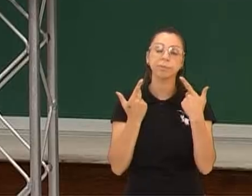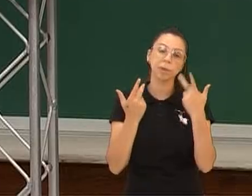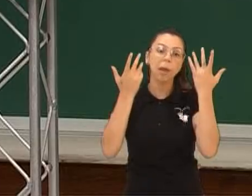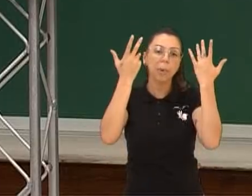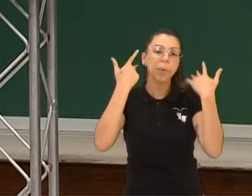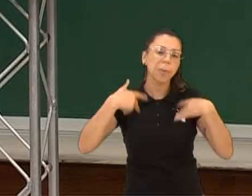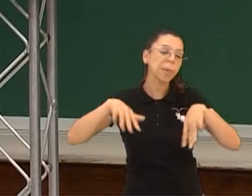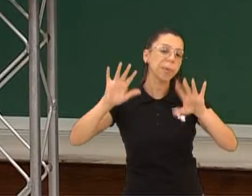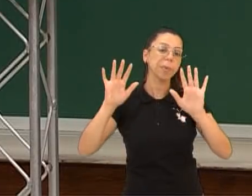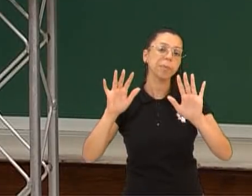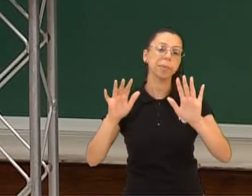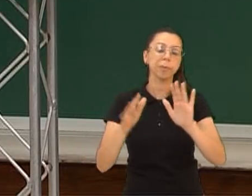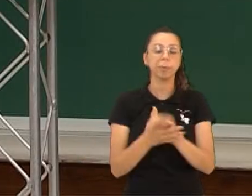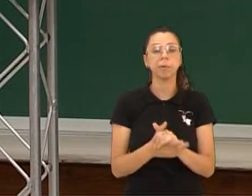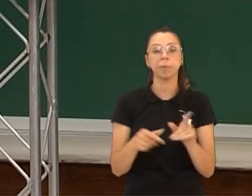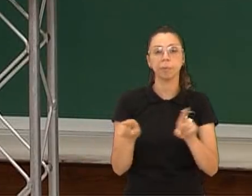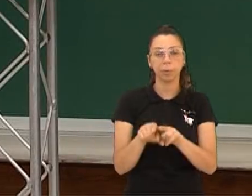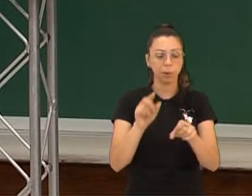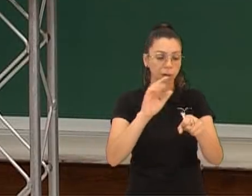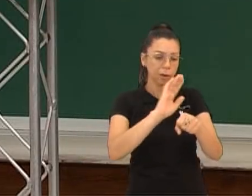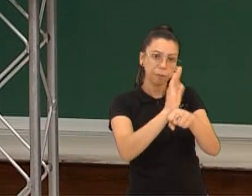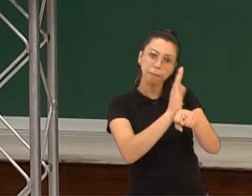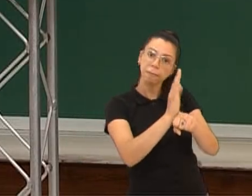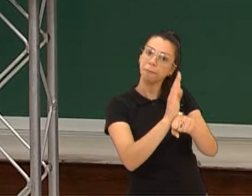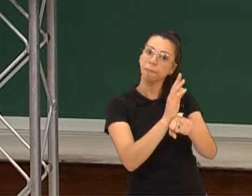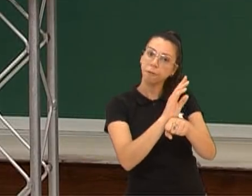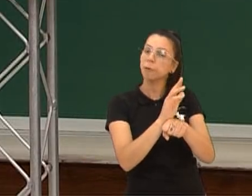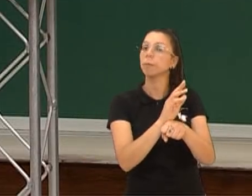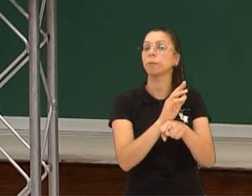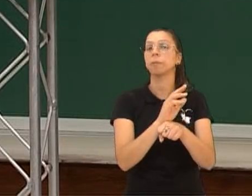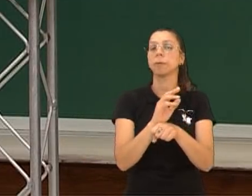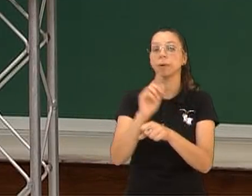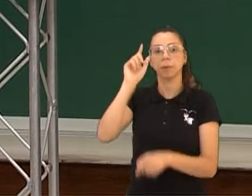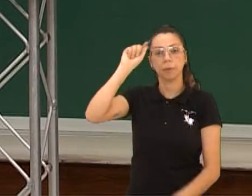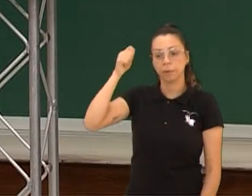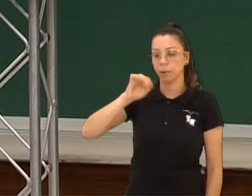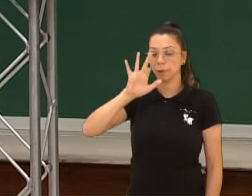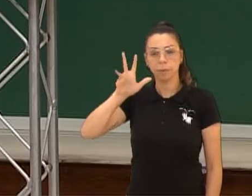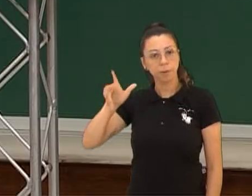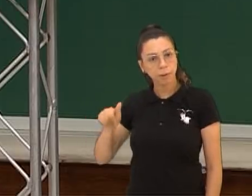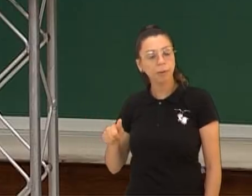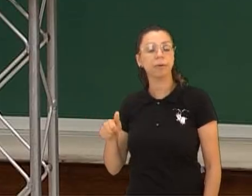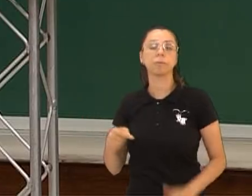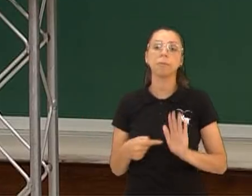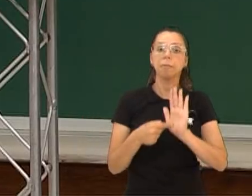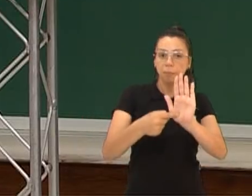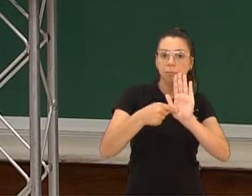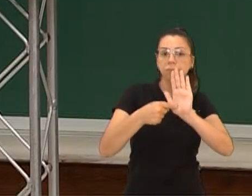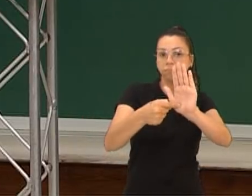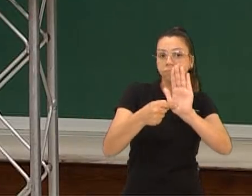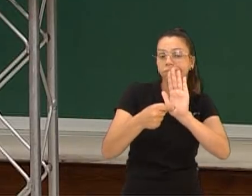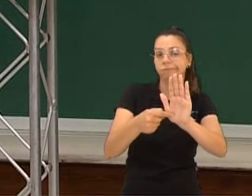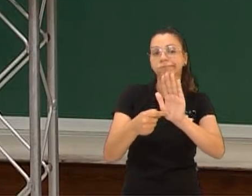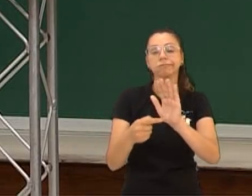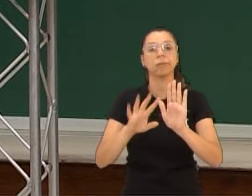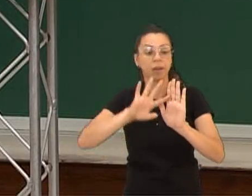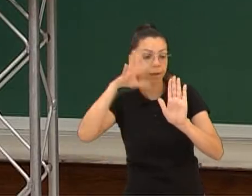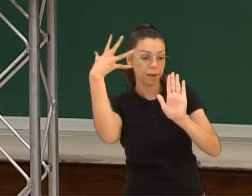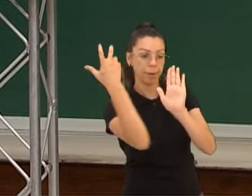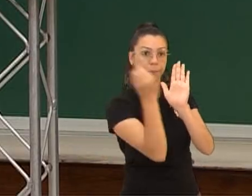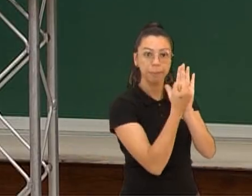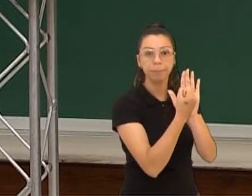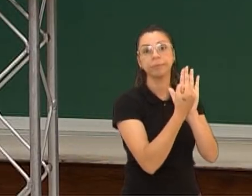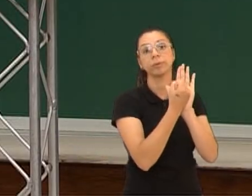comuns na nossa visão aí dos filmes sobre a África, a gente volta a bater nessa tecla, sempre mostram esses parques nacionais, né? O símbolo da África